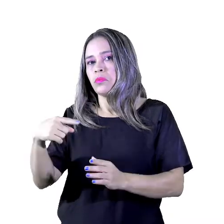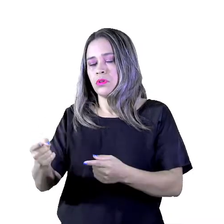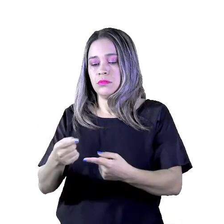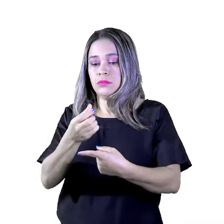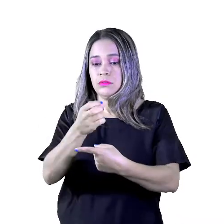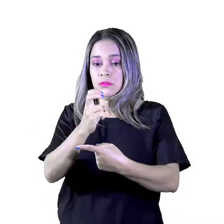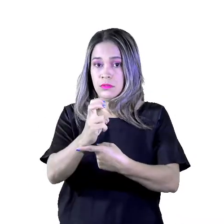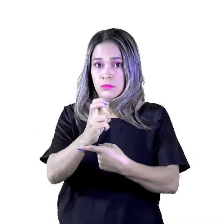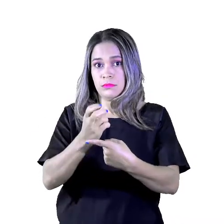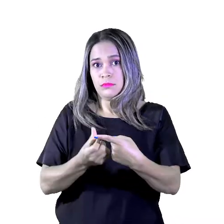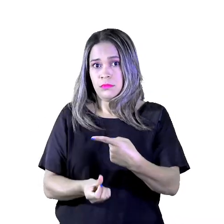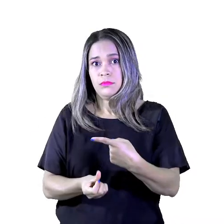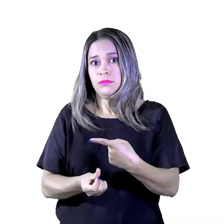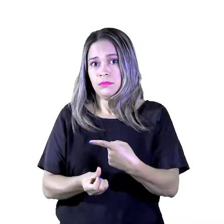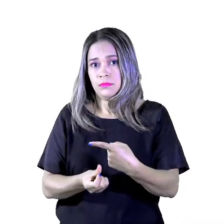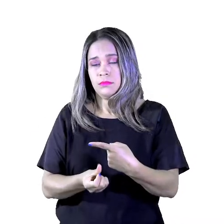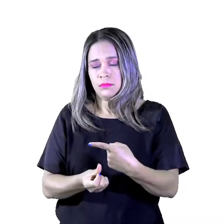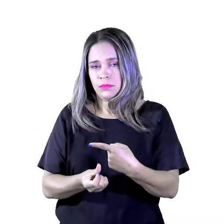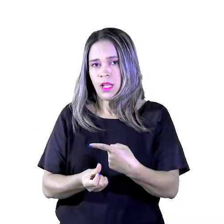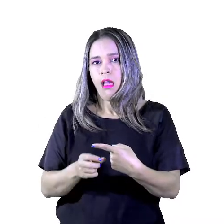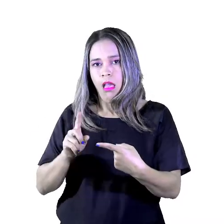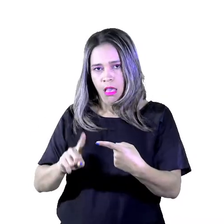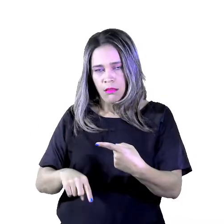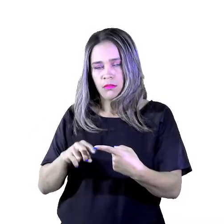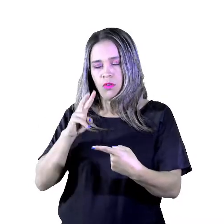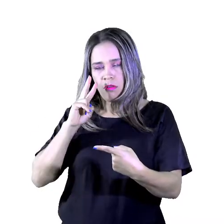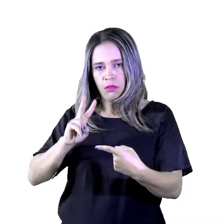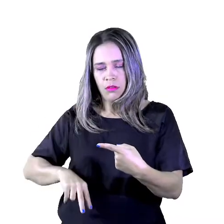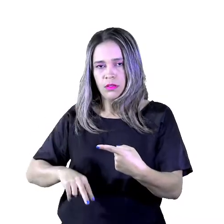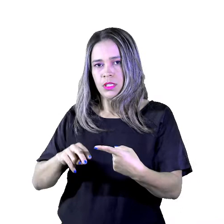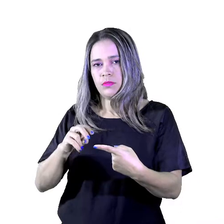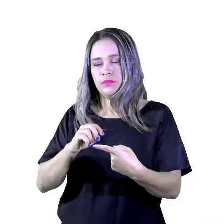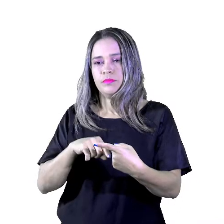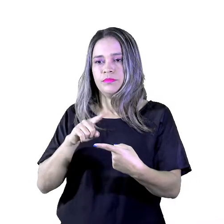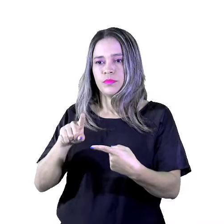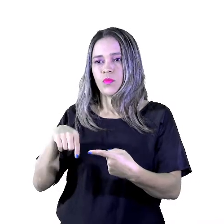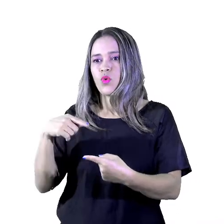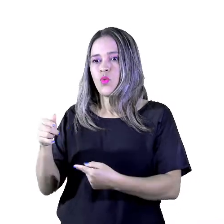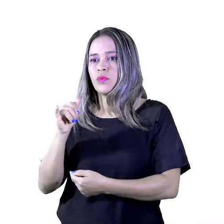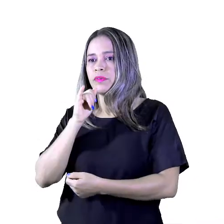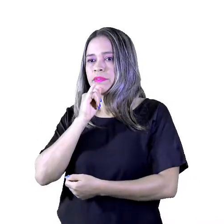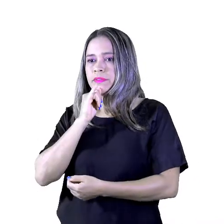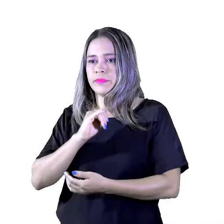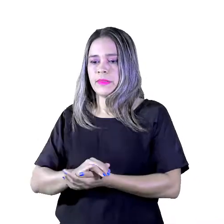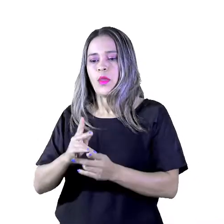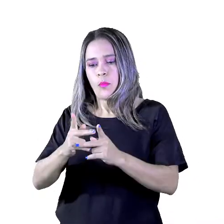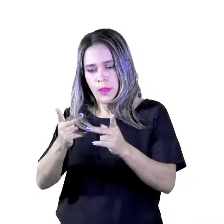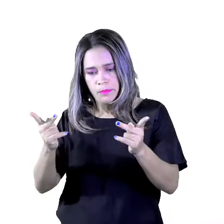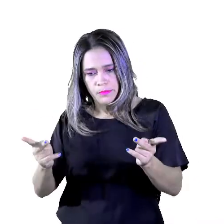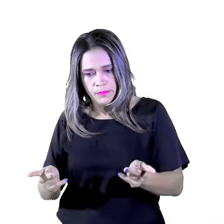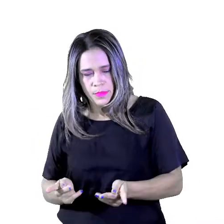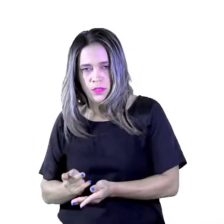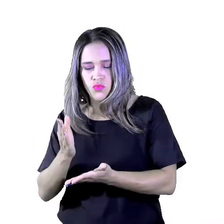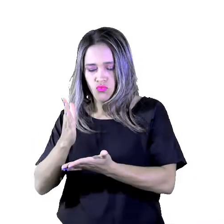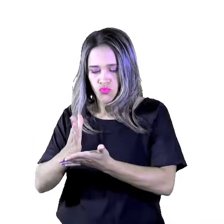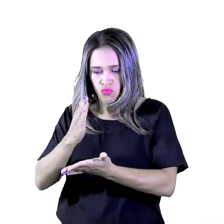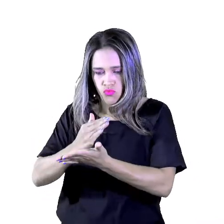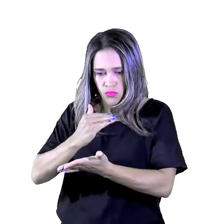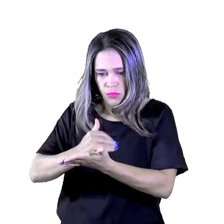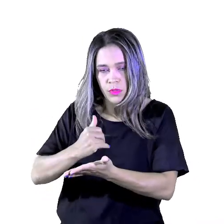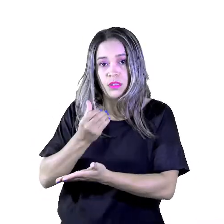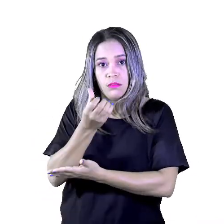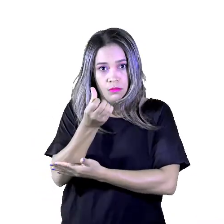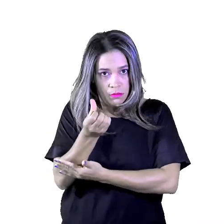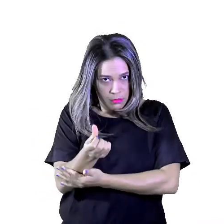5 cestos. É assim que eu leio. E o último exemplo, de novo, uma pizza dividida em 6 pedaços,